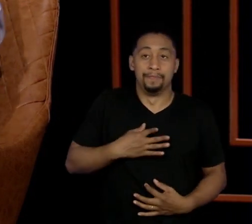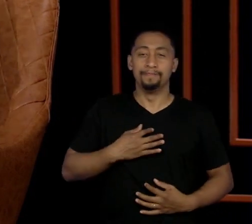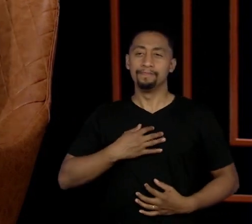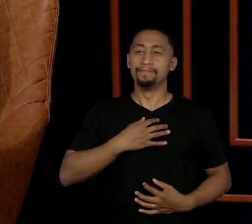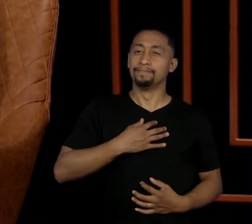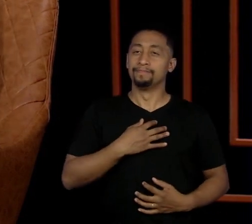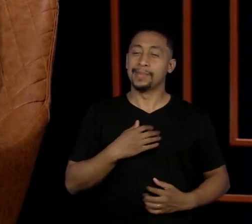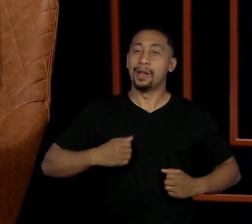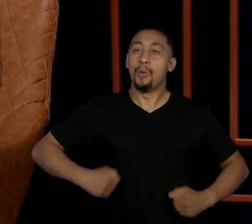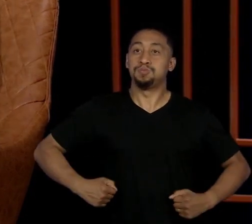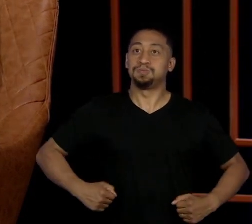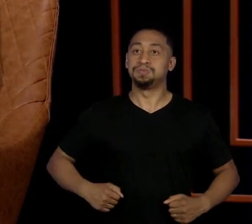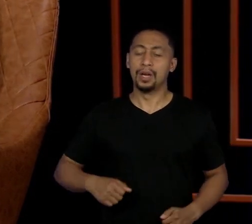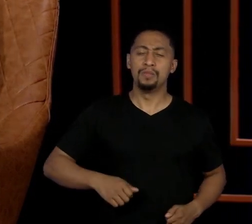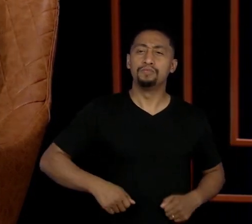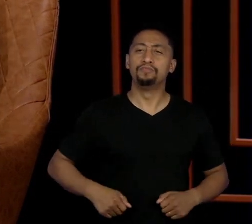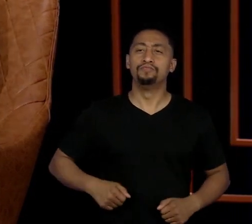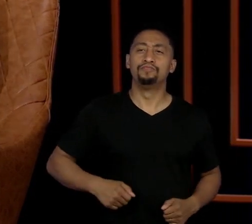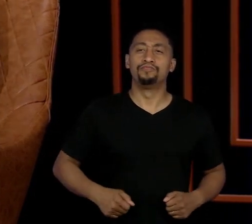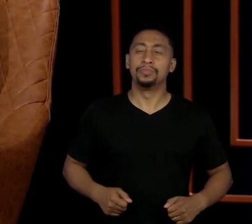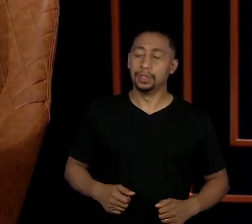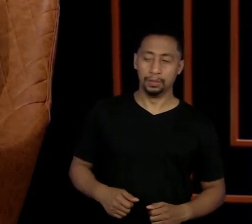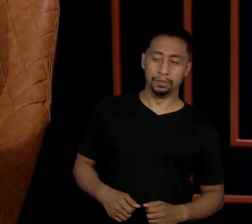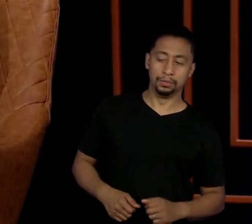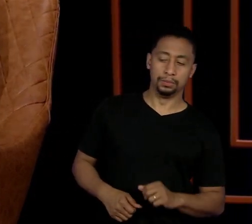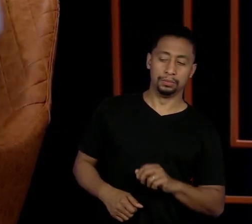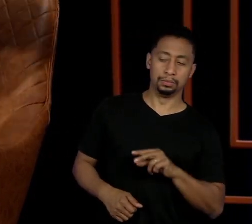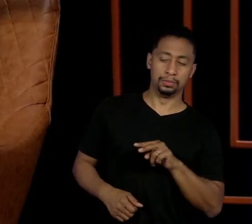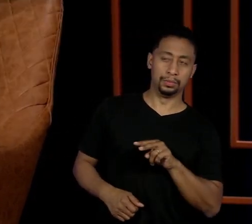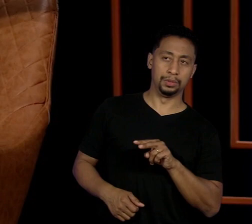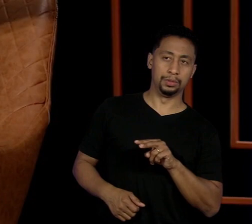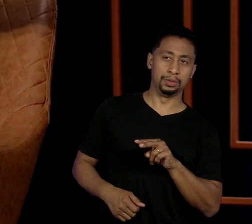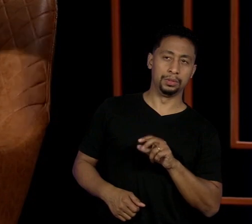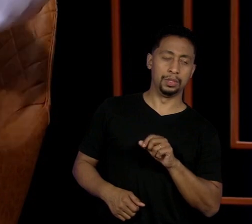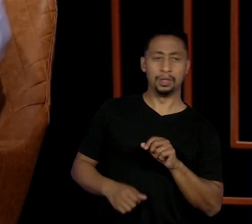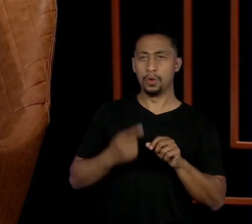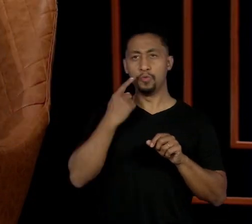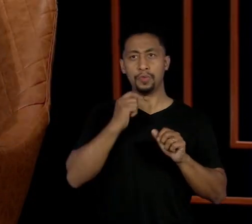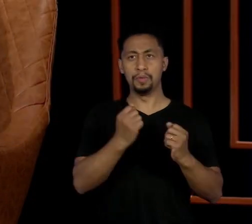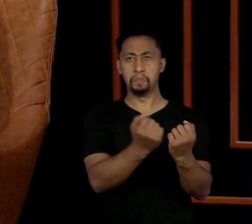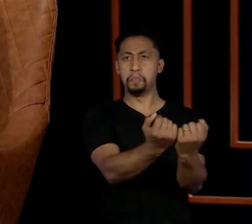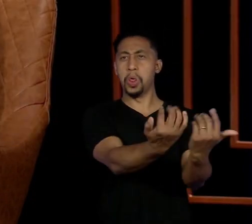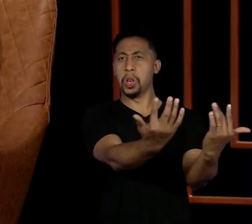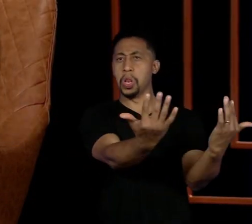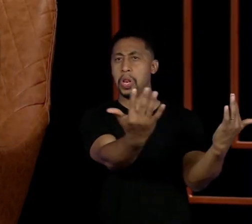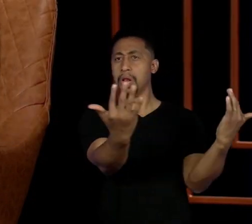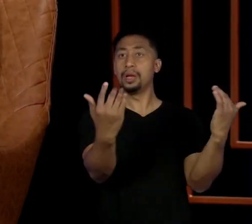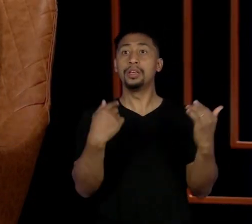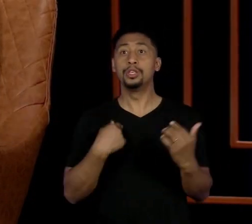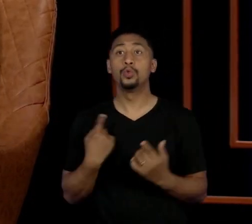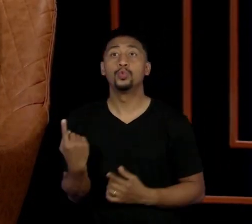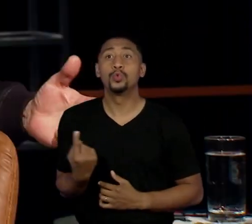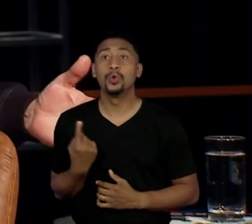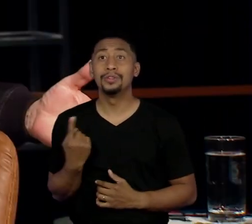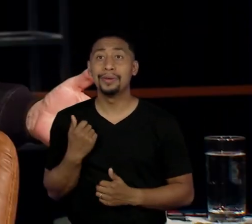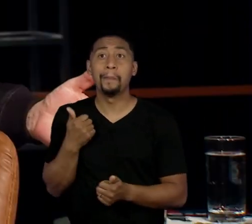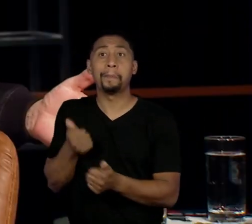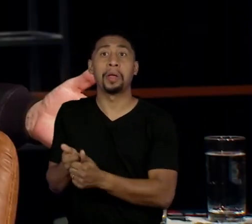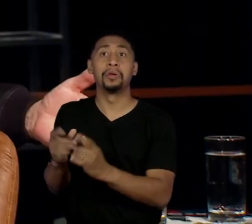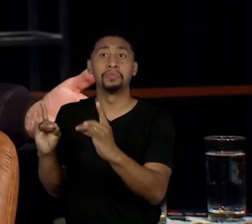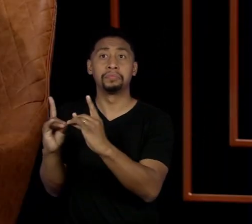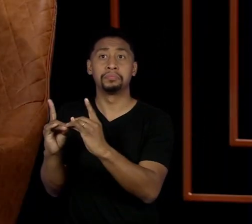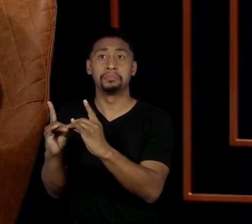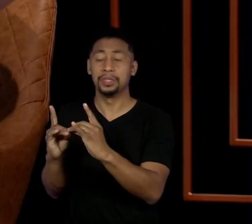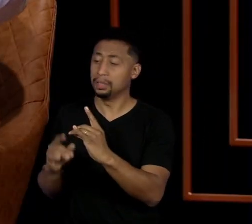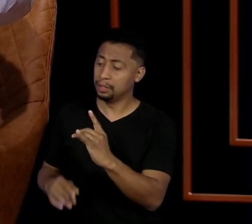mauricinho, gordinho. Aí eu olhei assim, e uma hora eu vi que estava todo mundo lá, e eu fiquei sozinho. E era uma multidão. Uma pessoa